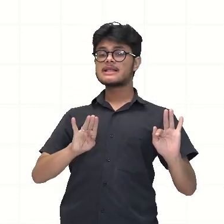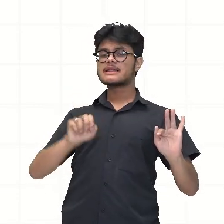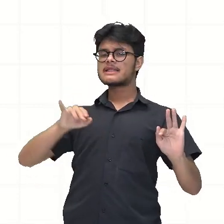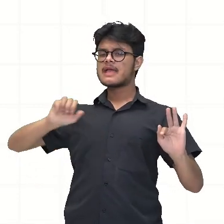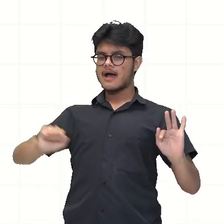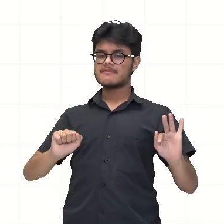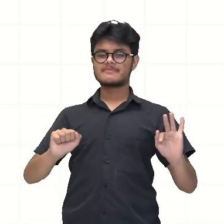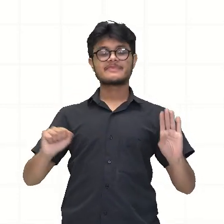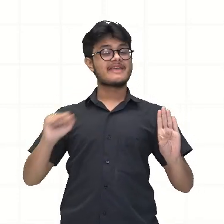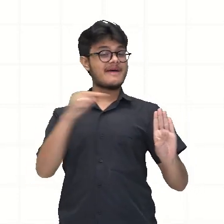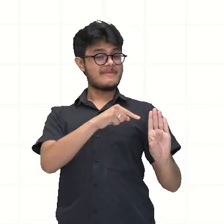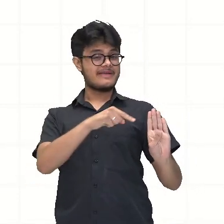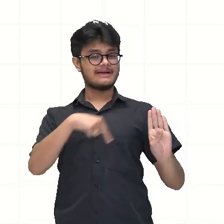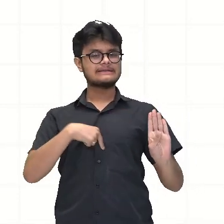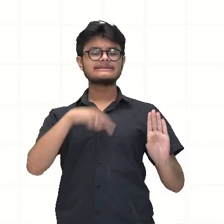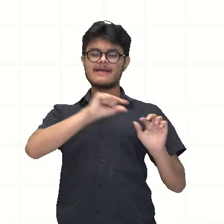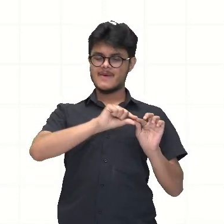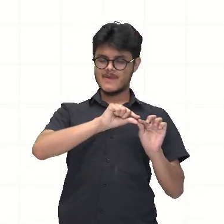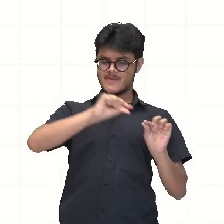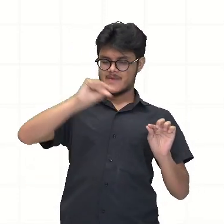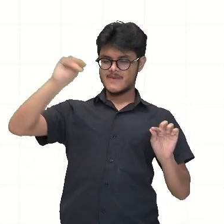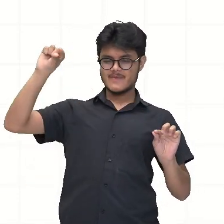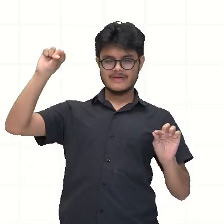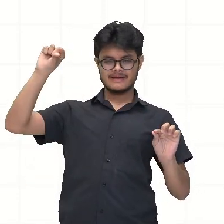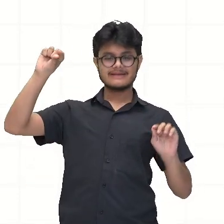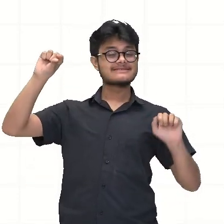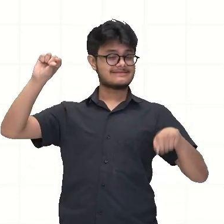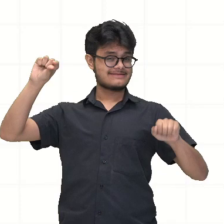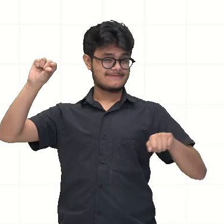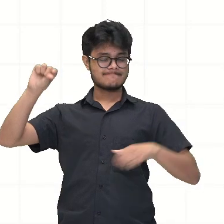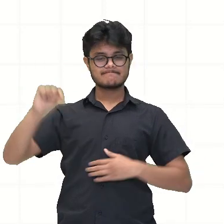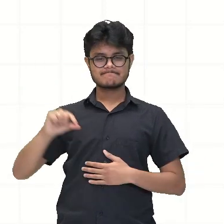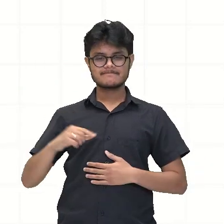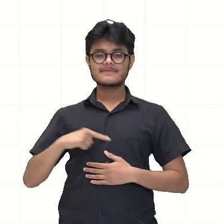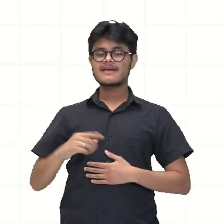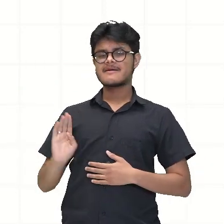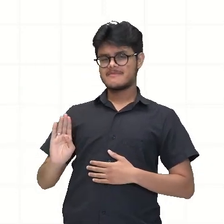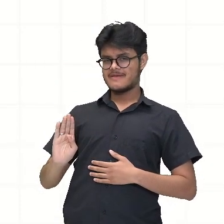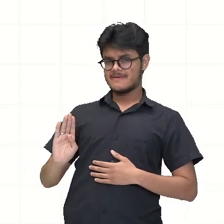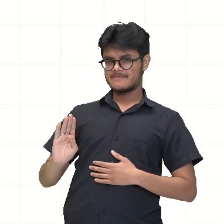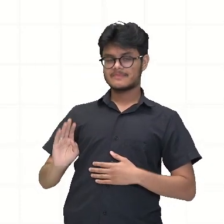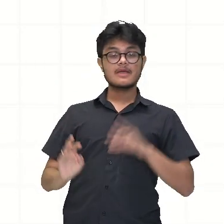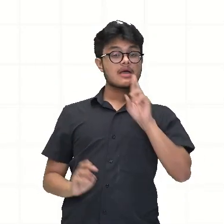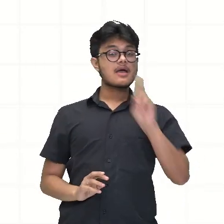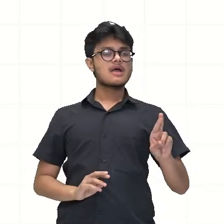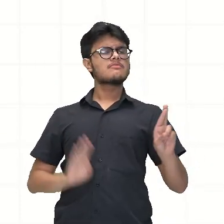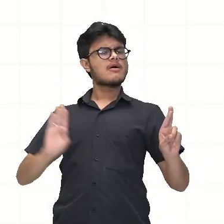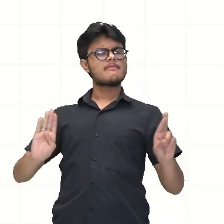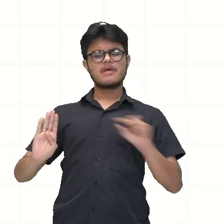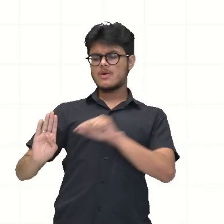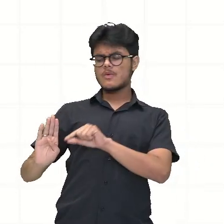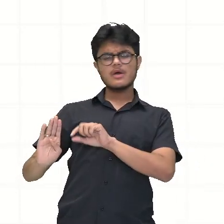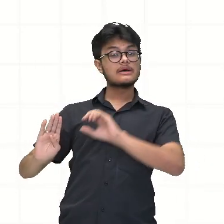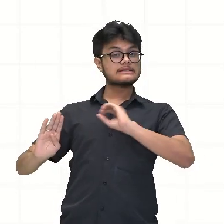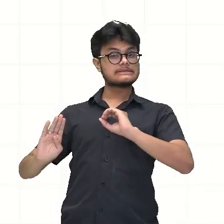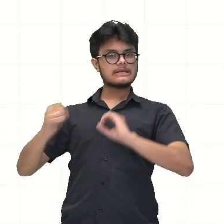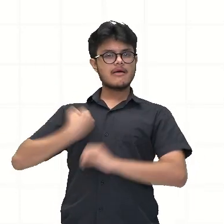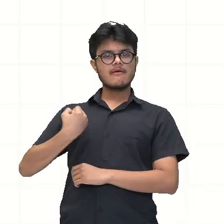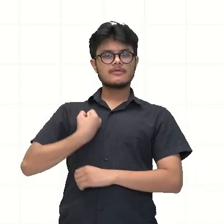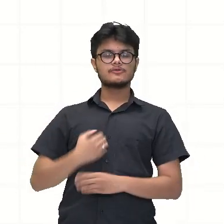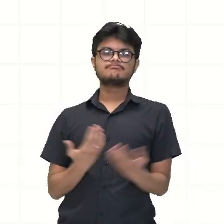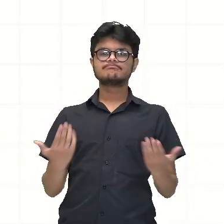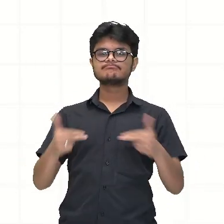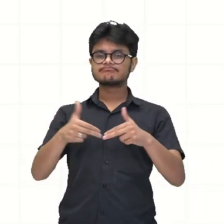estão vendo, passa pela origem, é uma reta e tem b igual a zero, né? E então, portanto, a